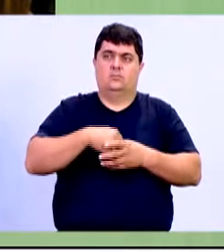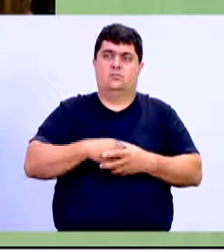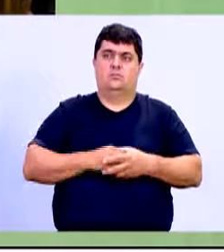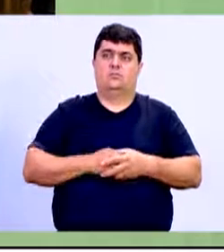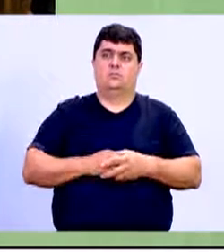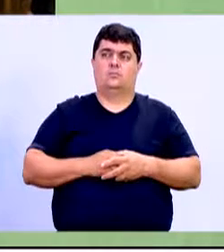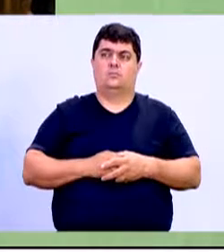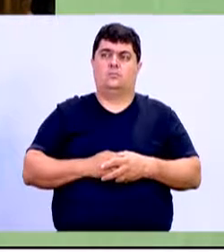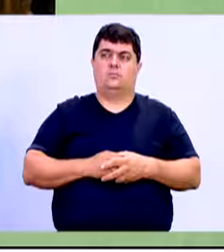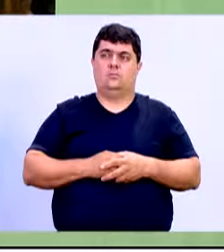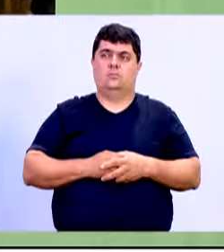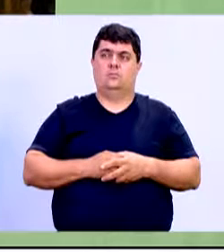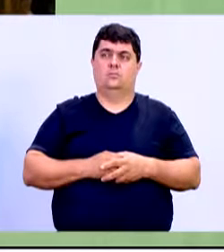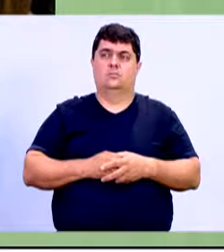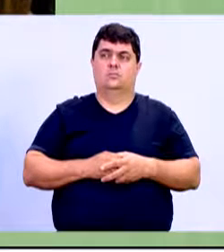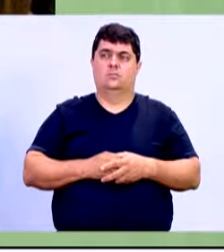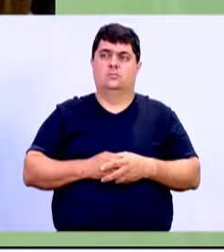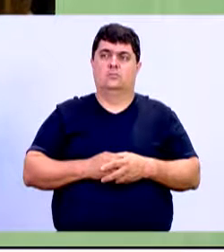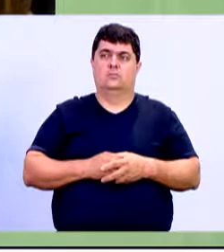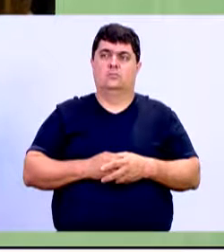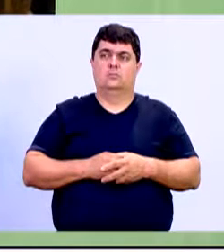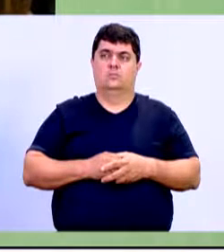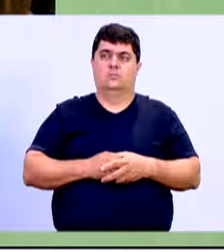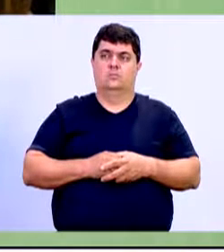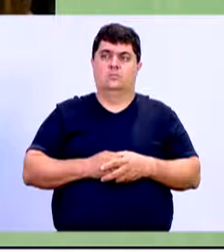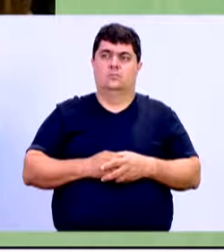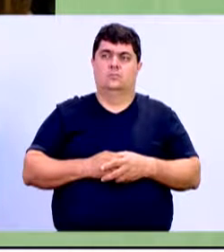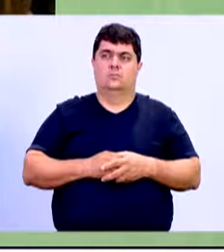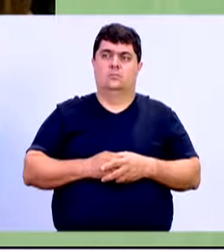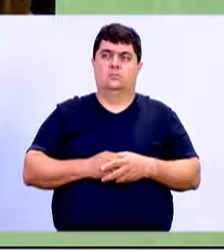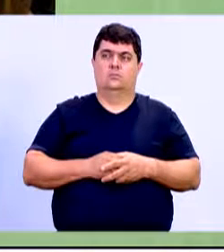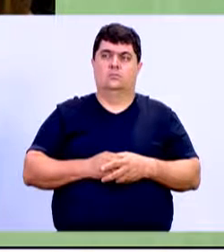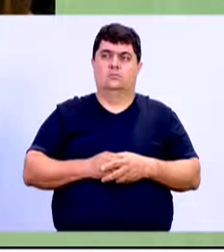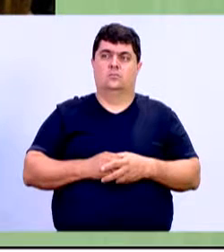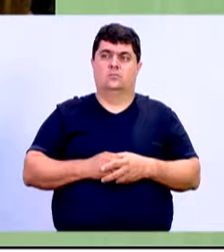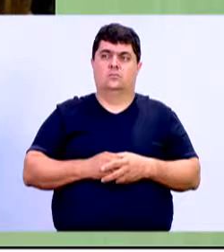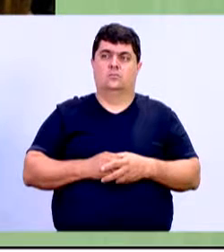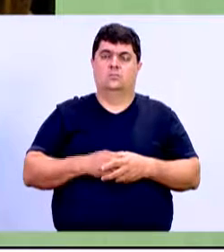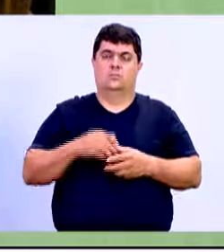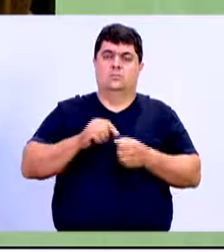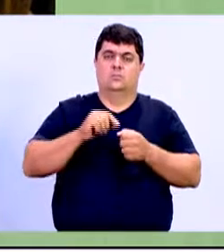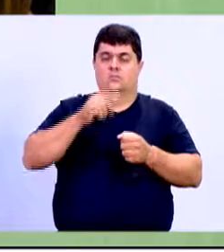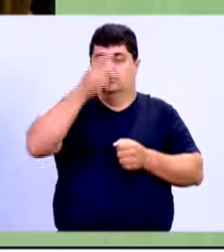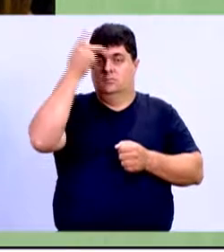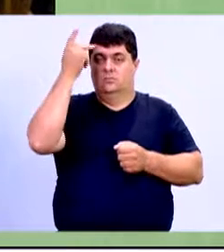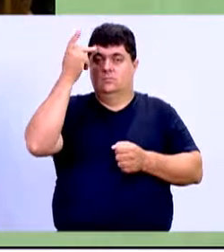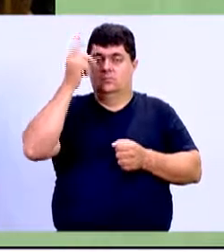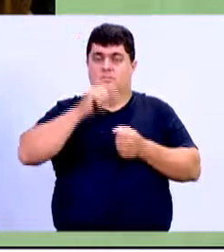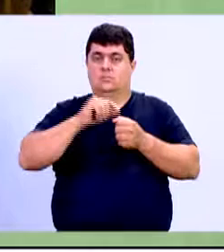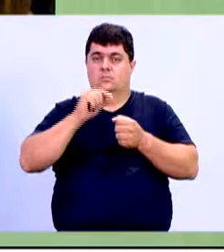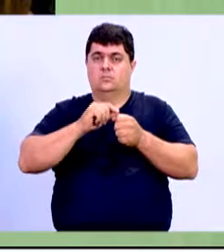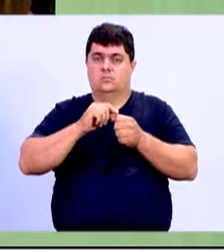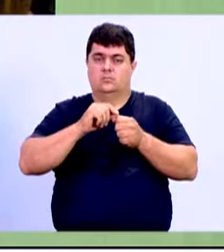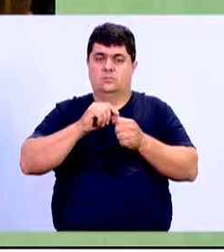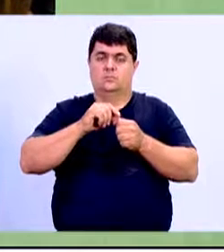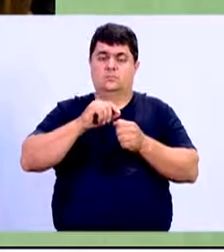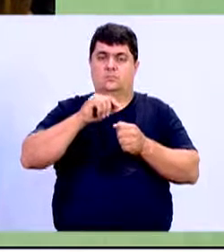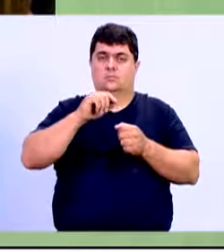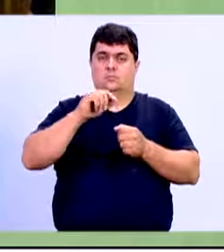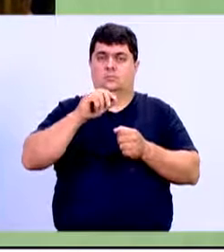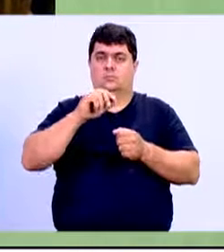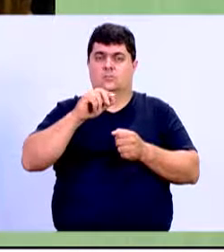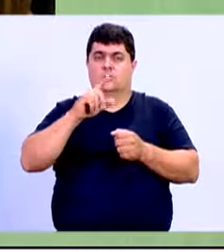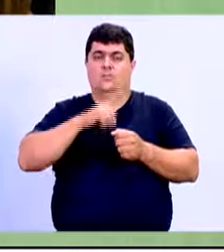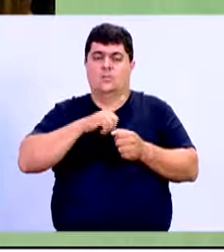aqui é a pessoa que faz então a autenticação do usuário, faz